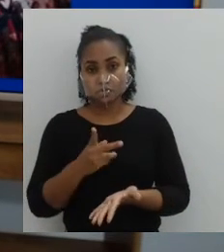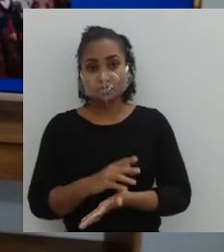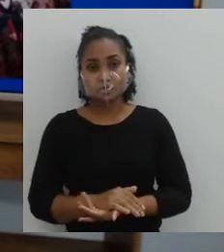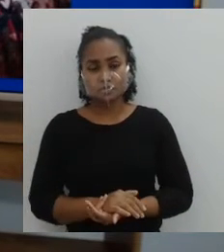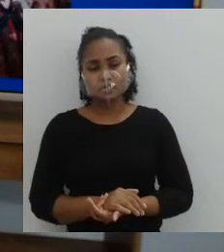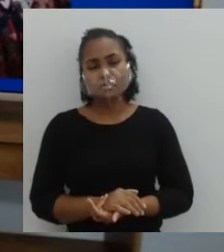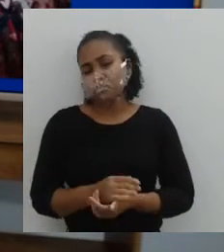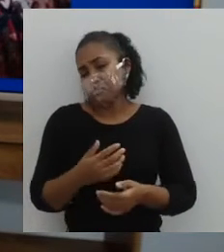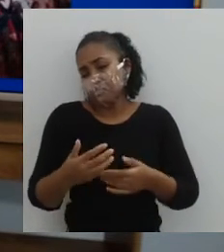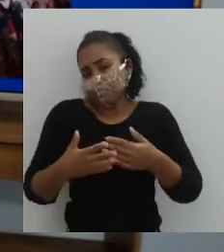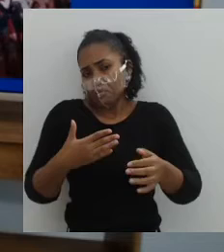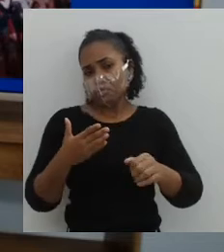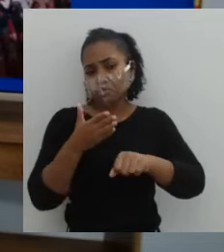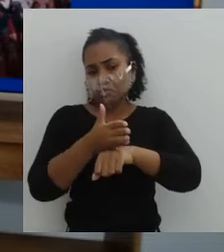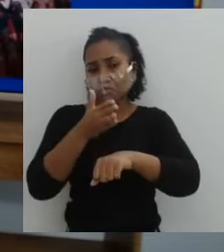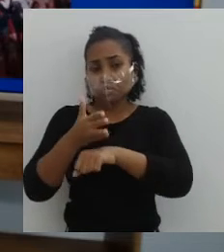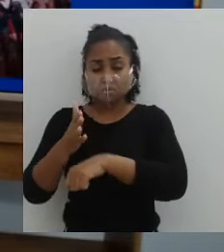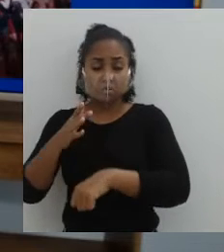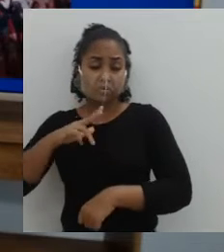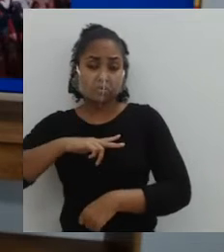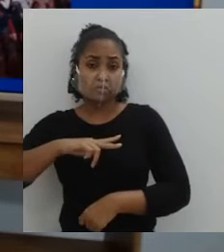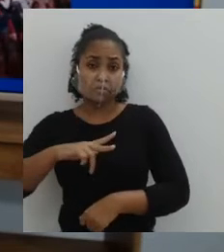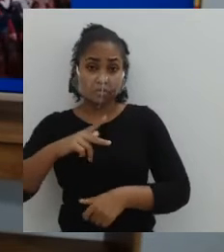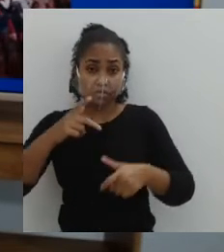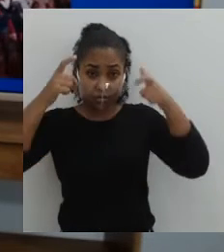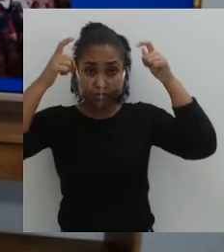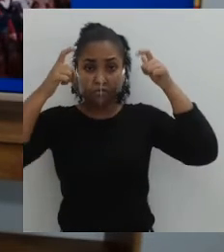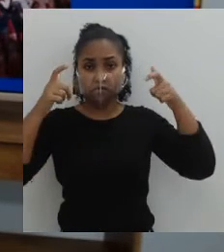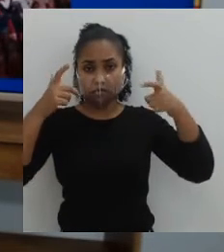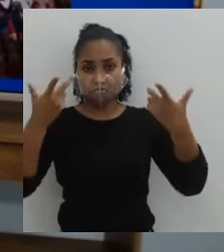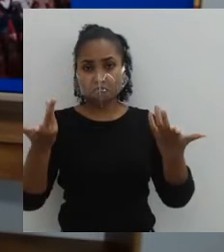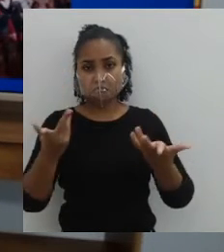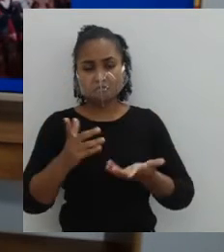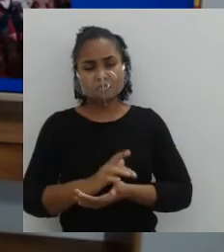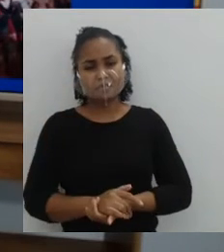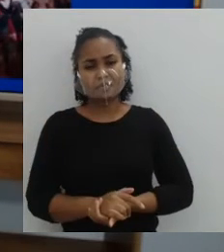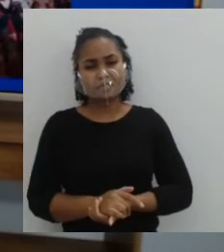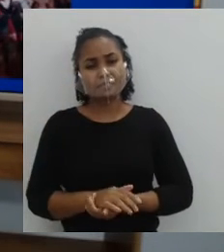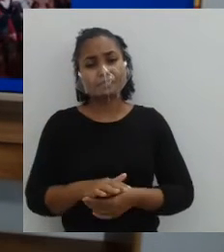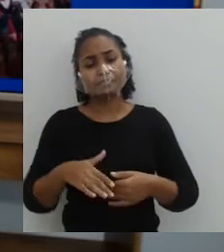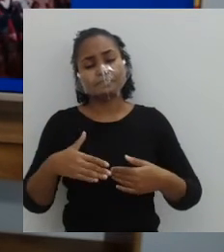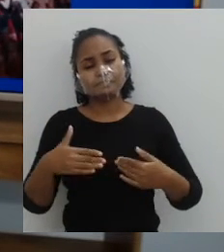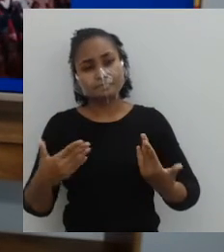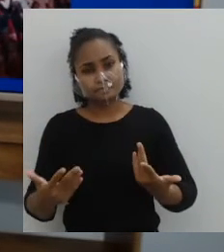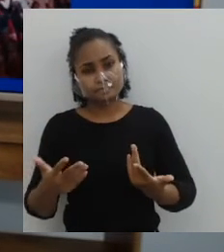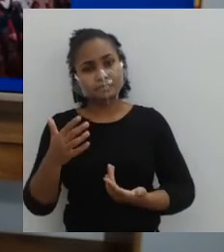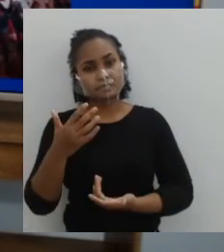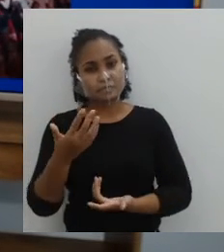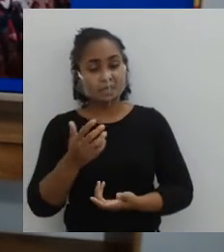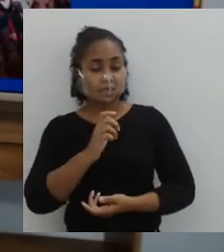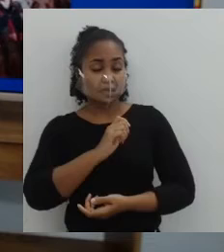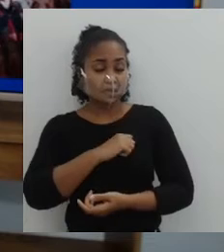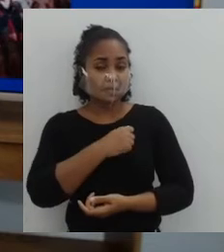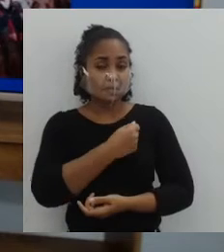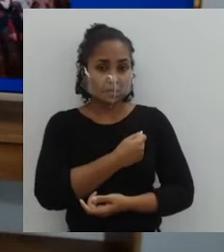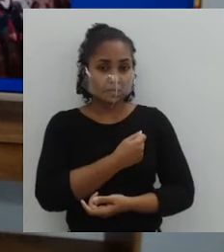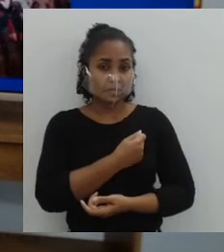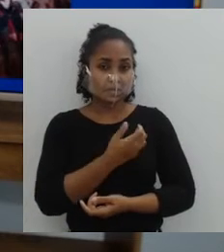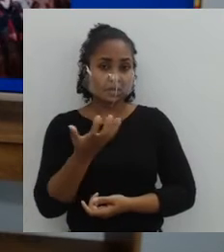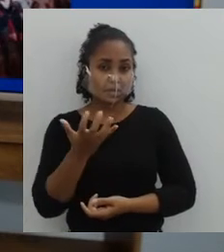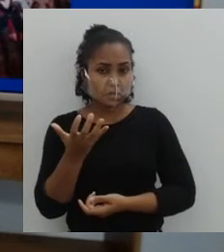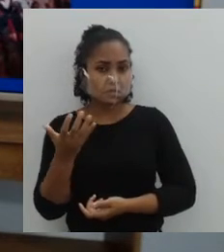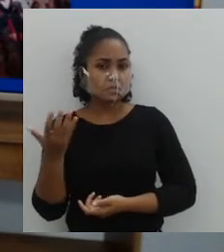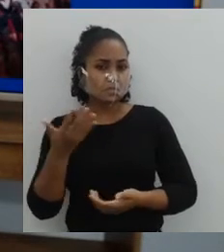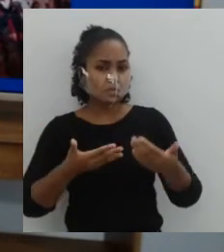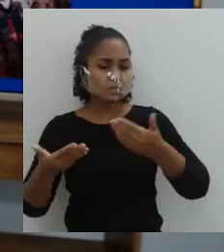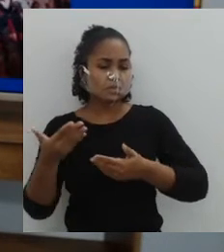qualquer um pode invadir Portugal e se tornar rei. Então a Espanha se candidatou, outros países